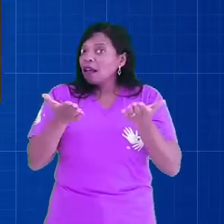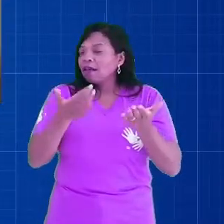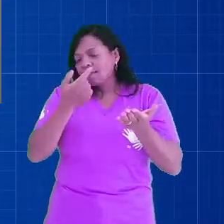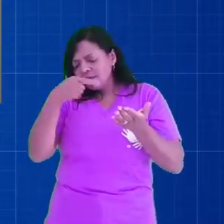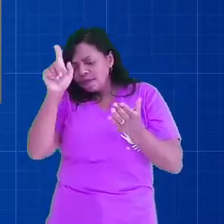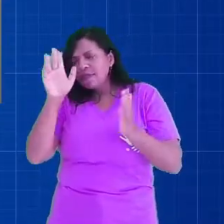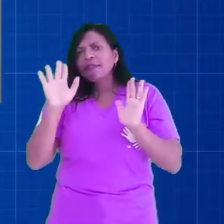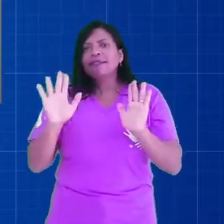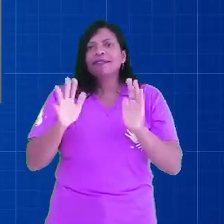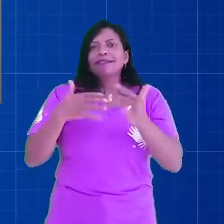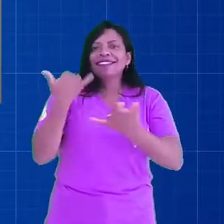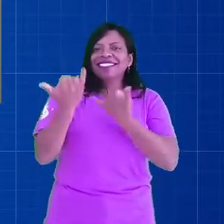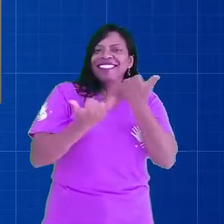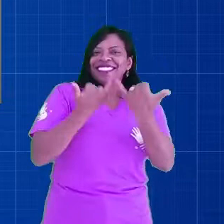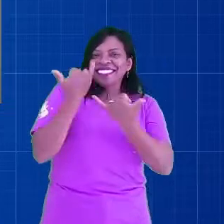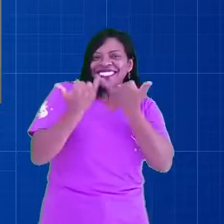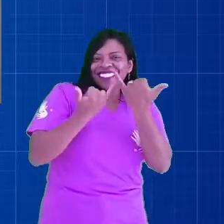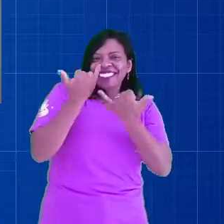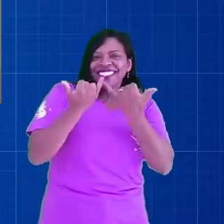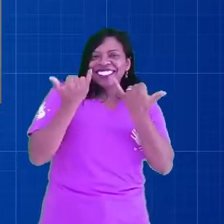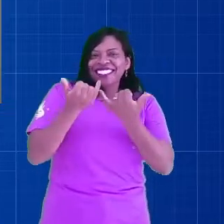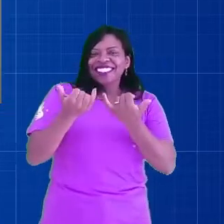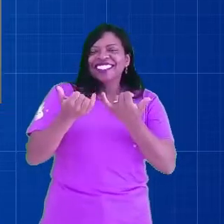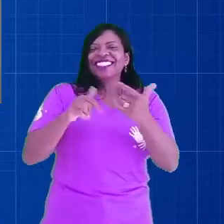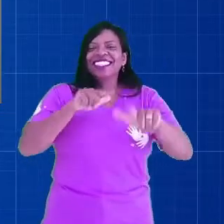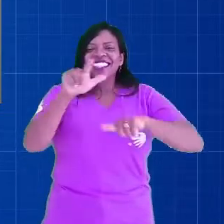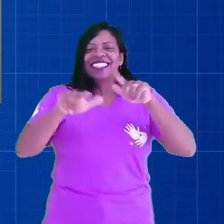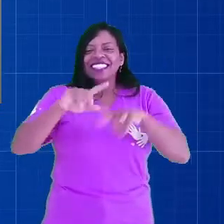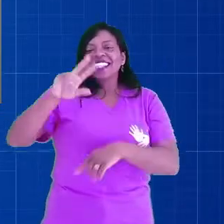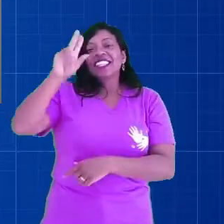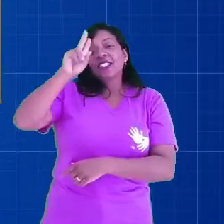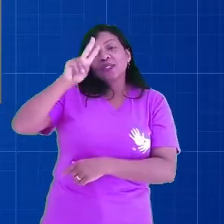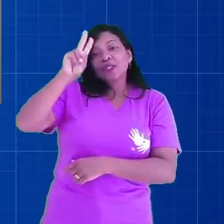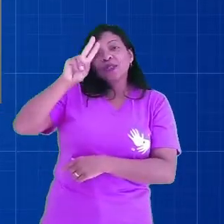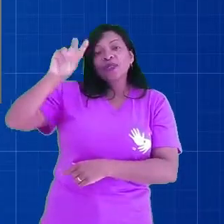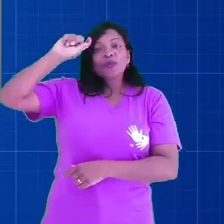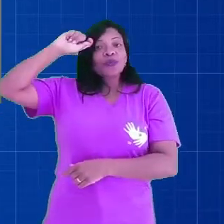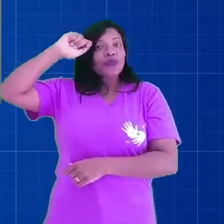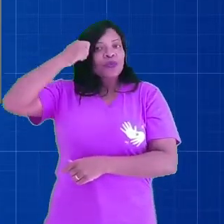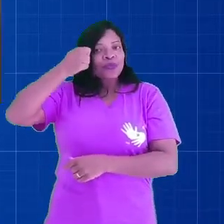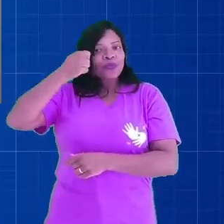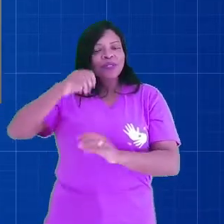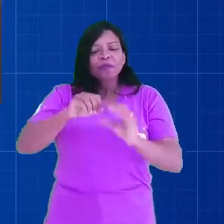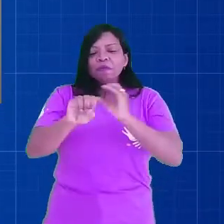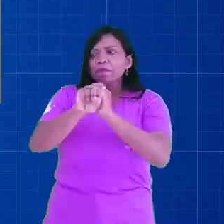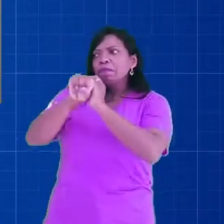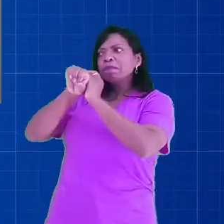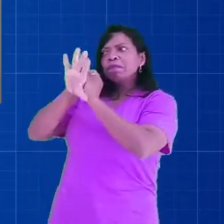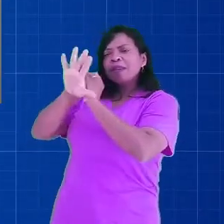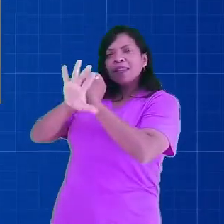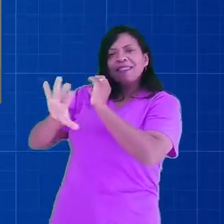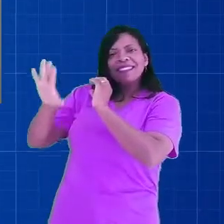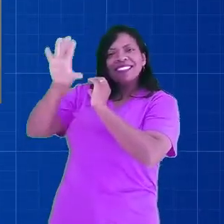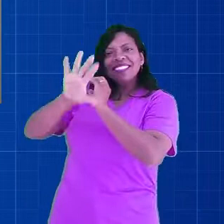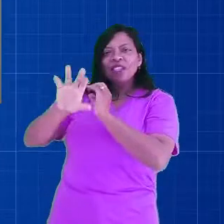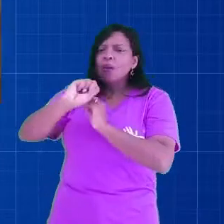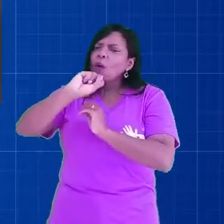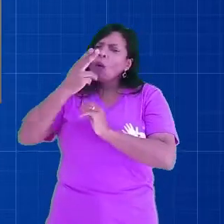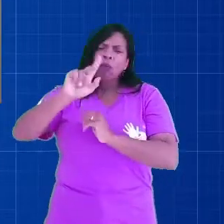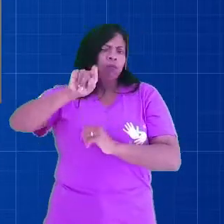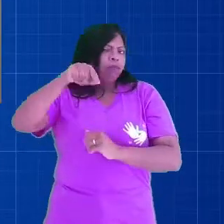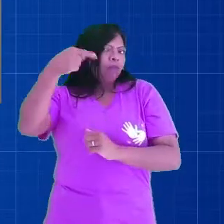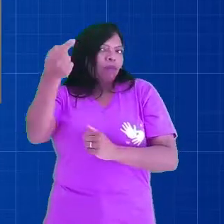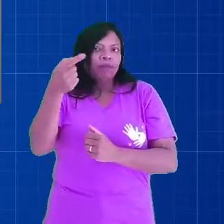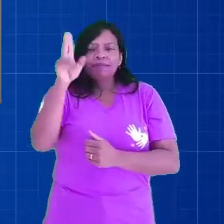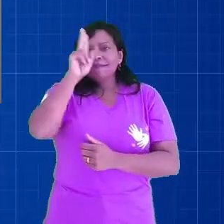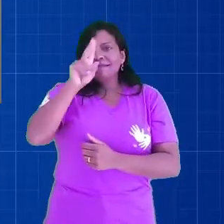lá trabalhar a lenda africana com estes personagens ou alguma outra lenda que